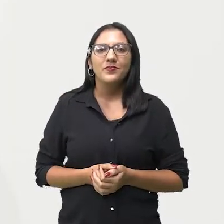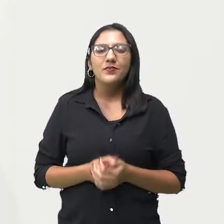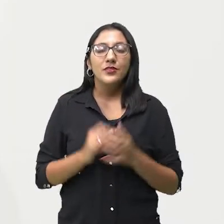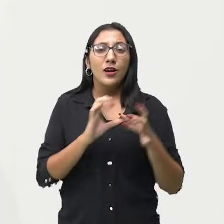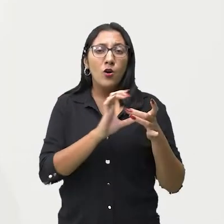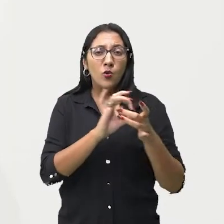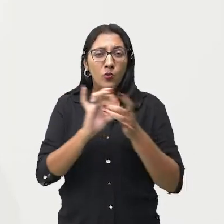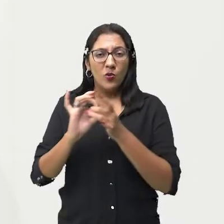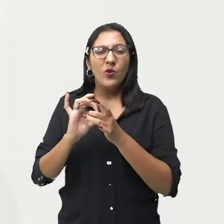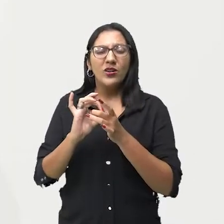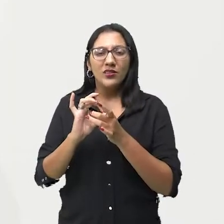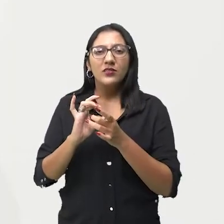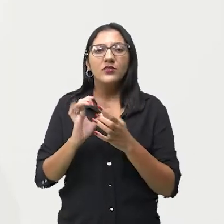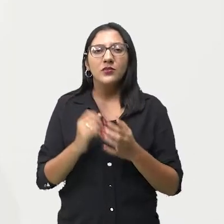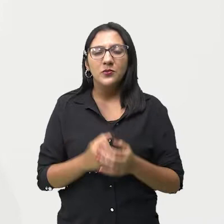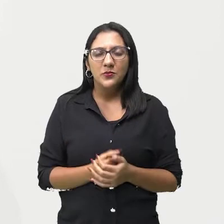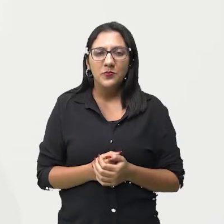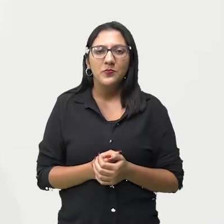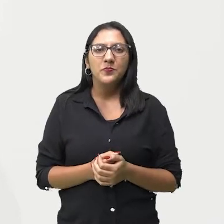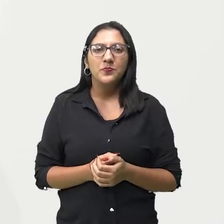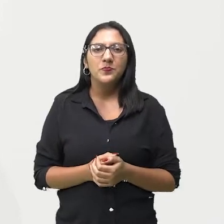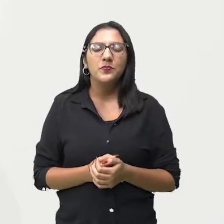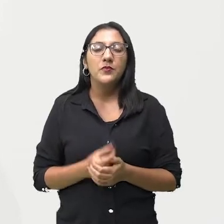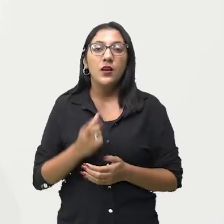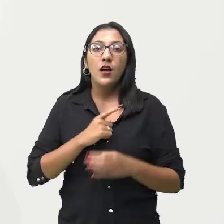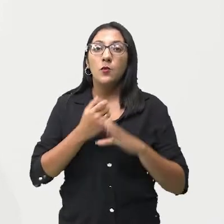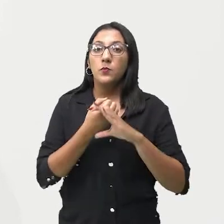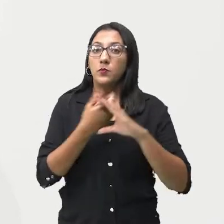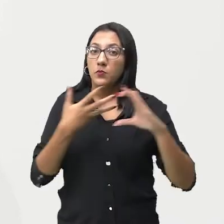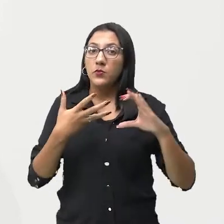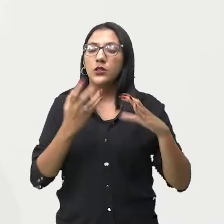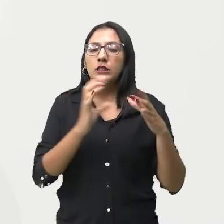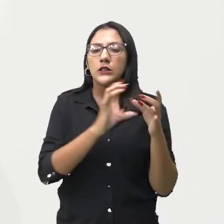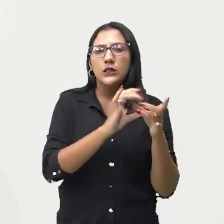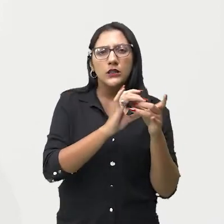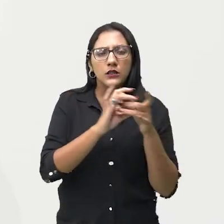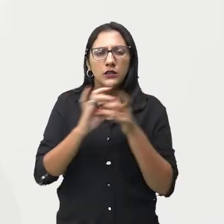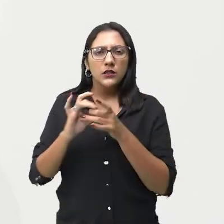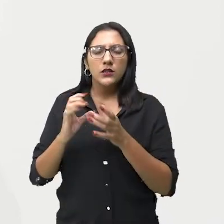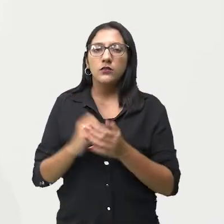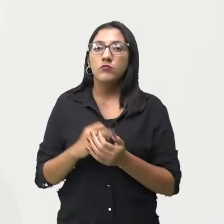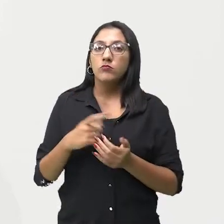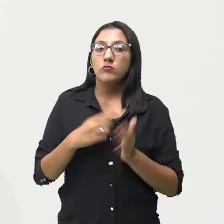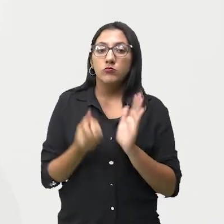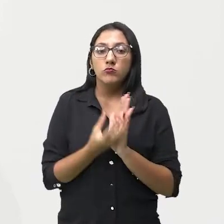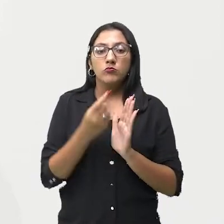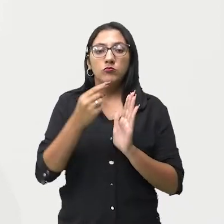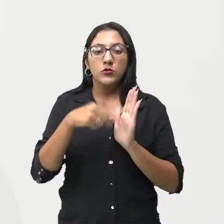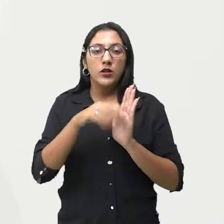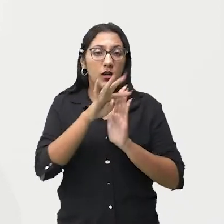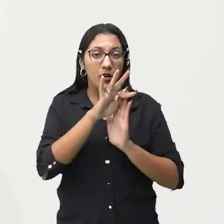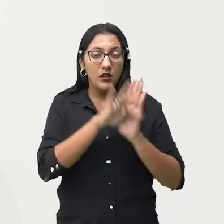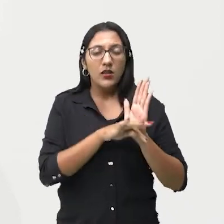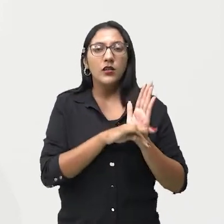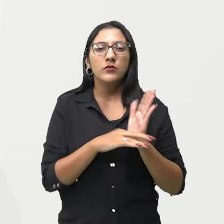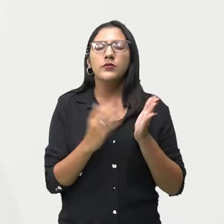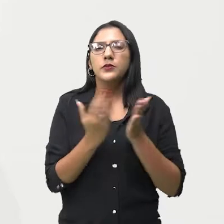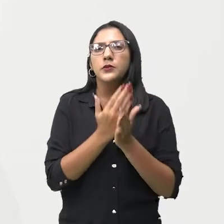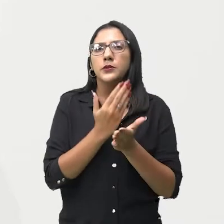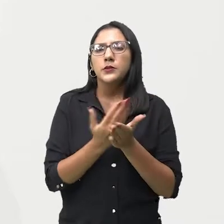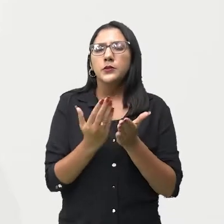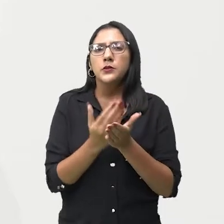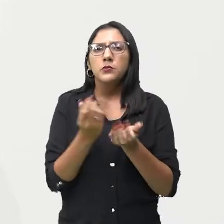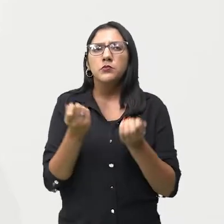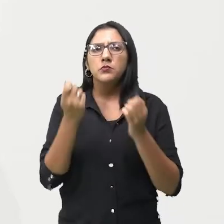coesão sequencial, pessoal, é um aspecto de coesão que cria nos textos as condições para a